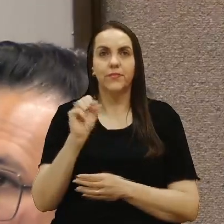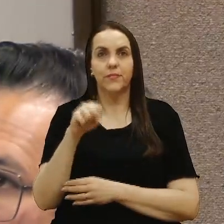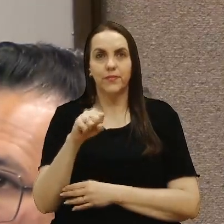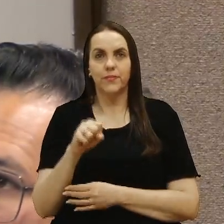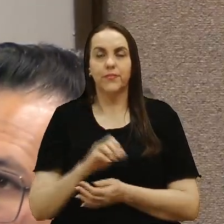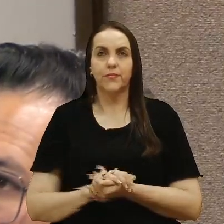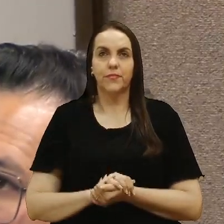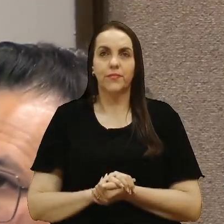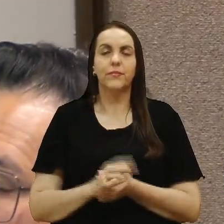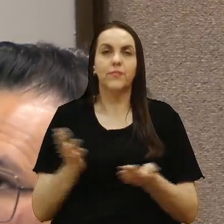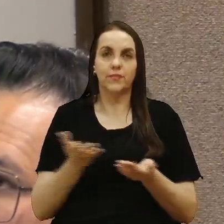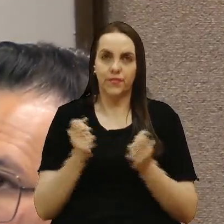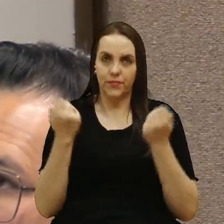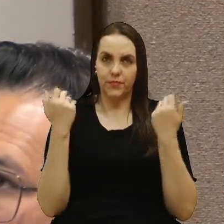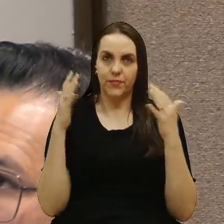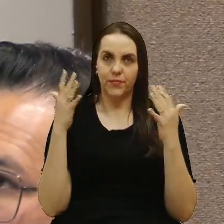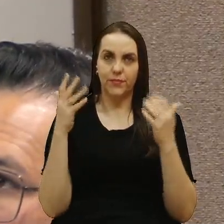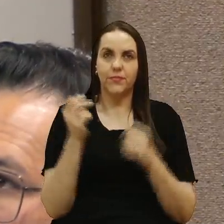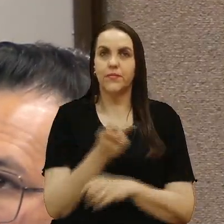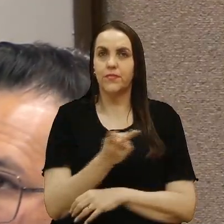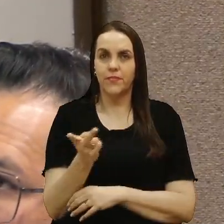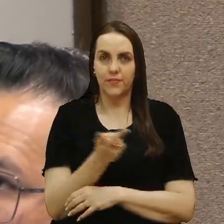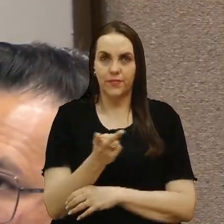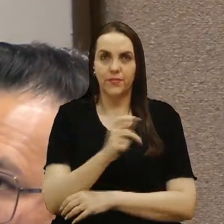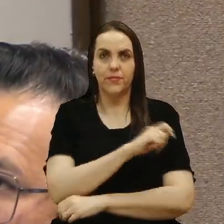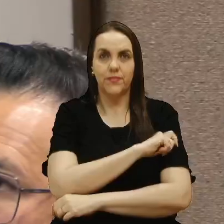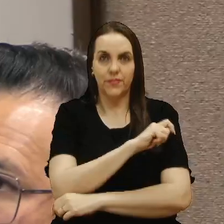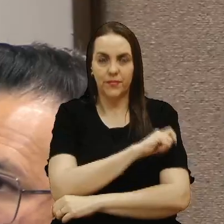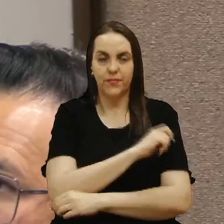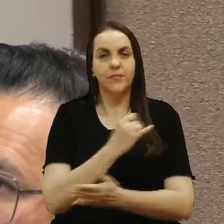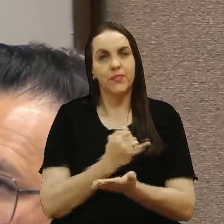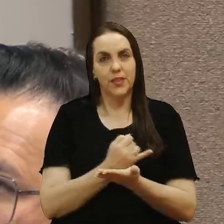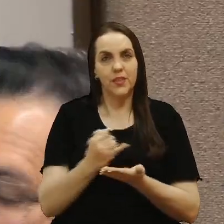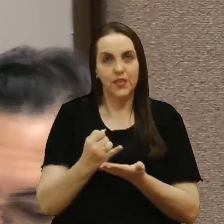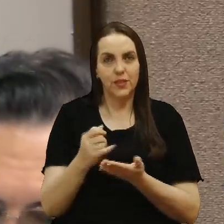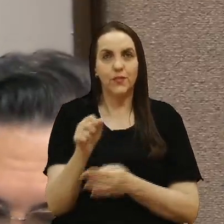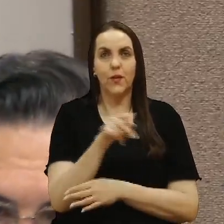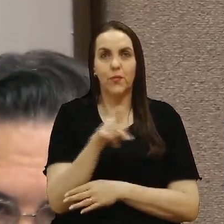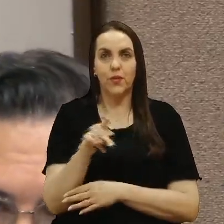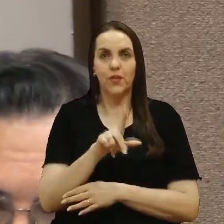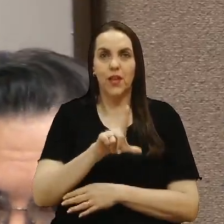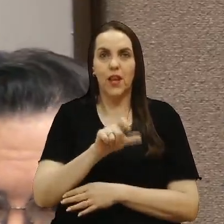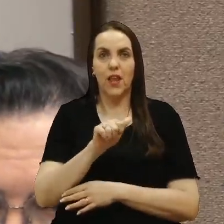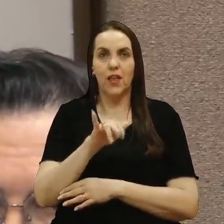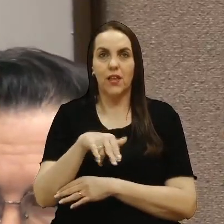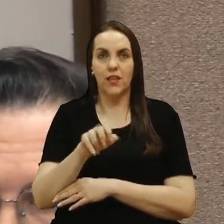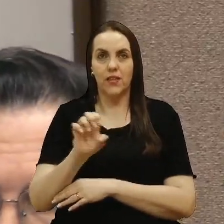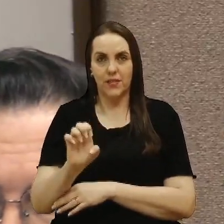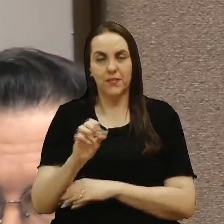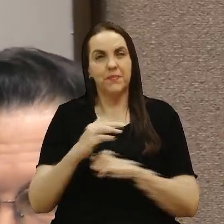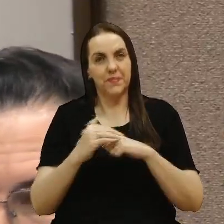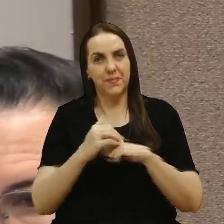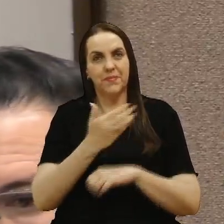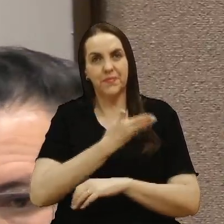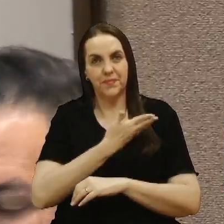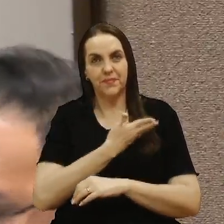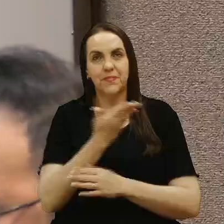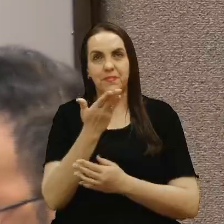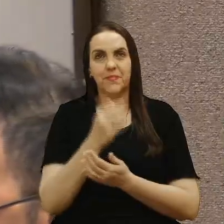já parabenizo os dois alunos pela iniciativa, a professora Laiane, querida amiga Laiane, professor